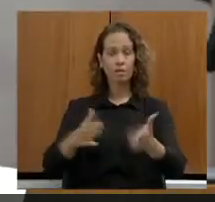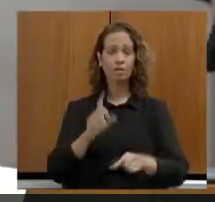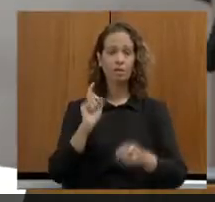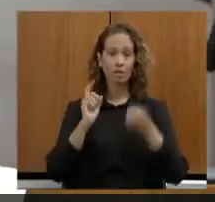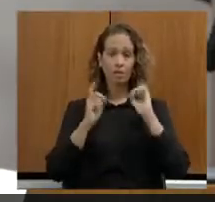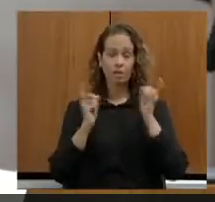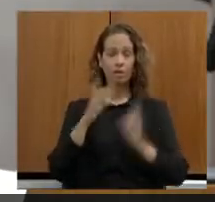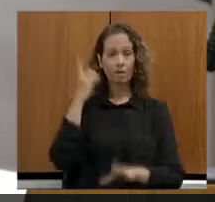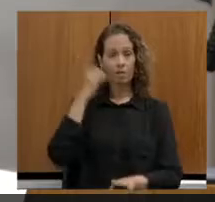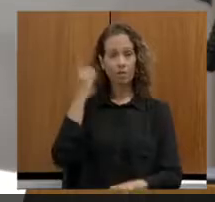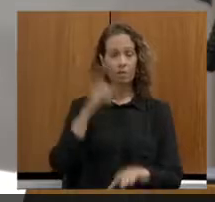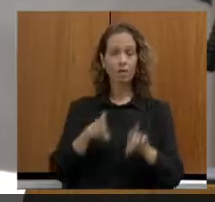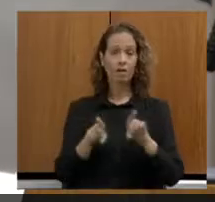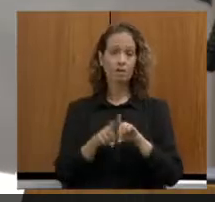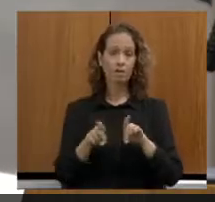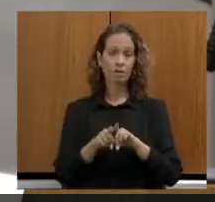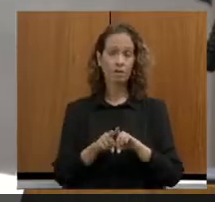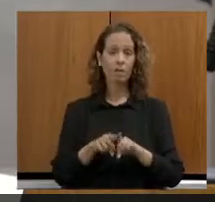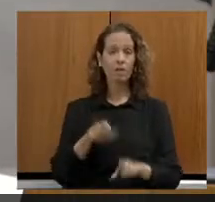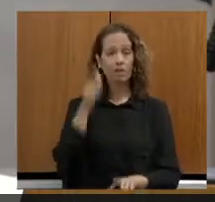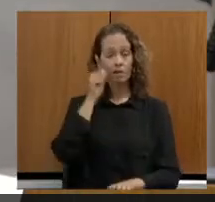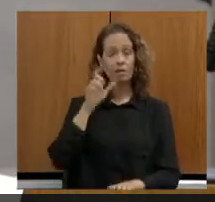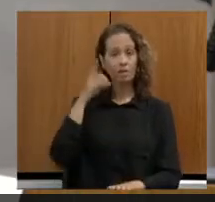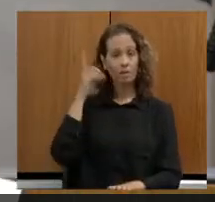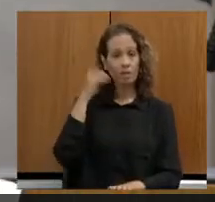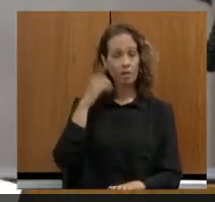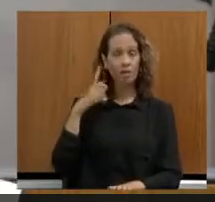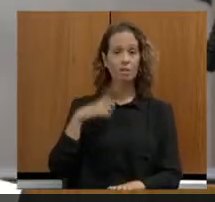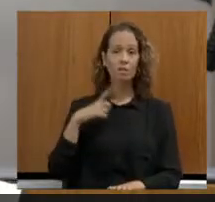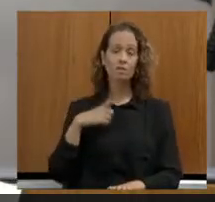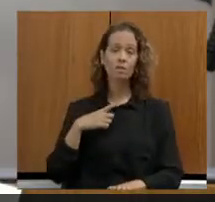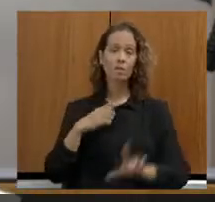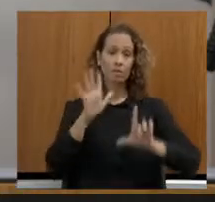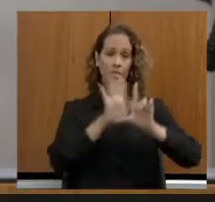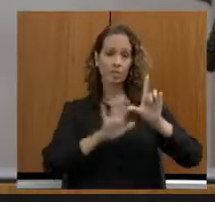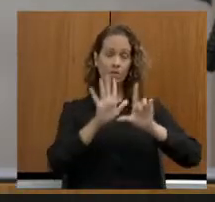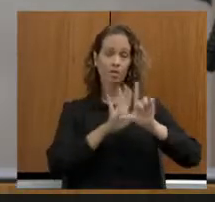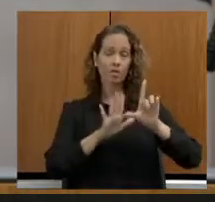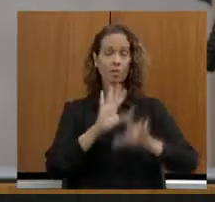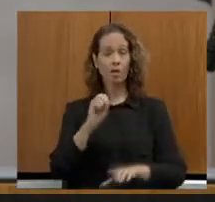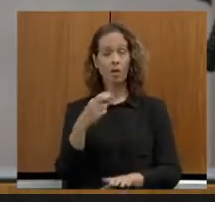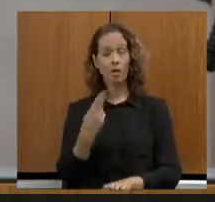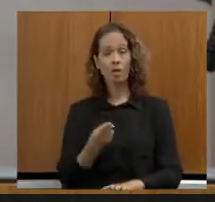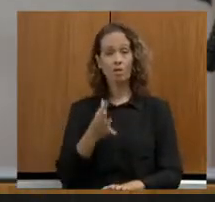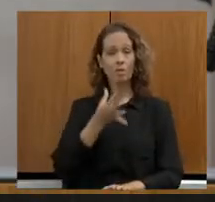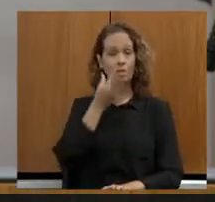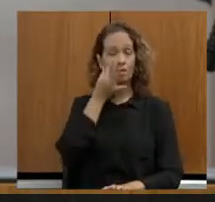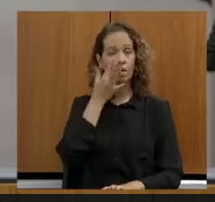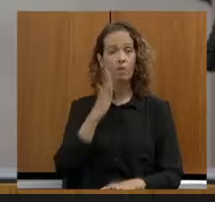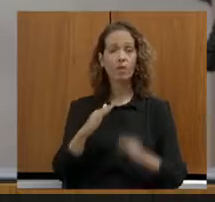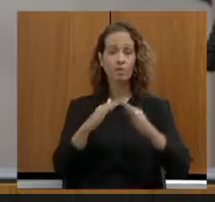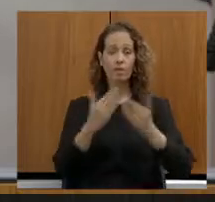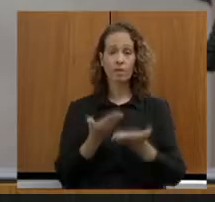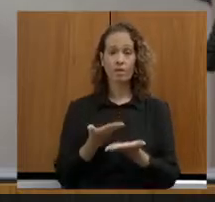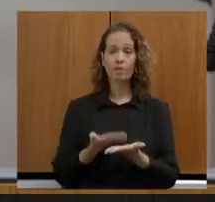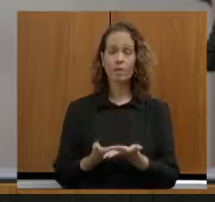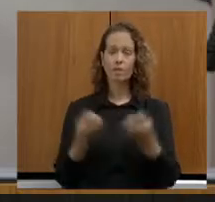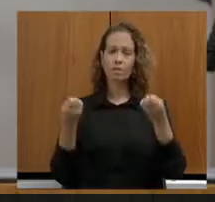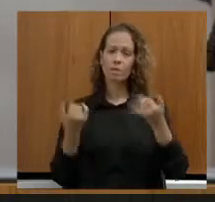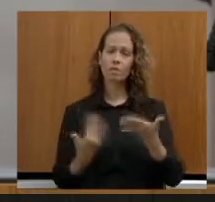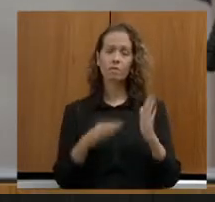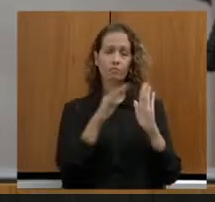as deputadas e os deputados poderão apresentar por meio da plataforma silegis ou pessoalmente requerimentos contendo